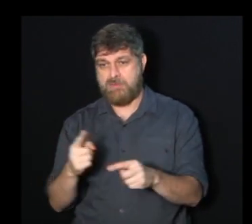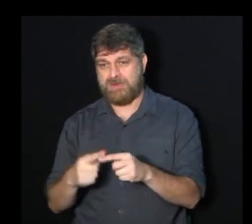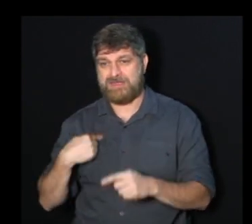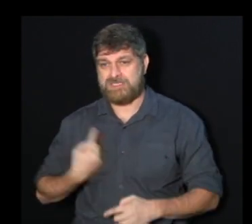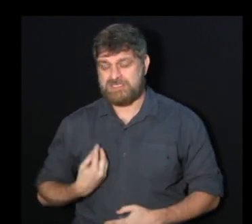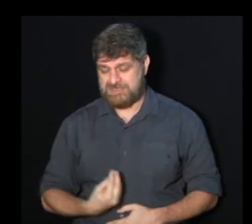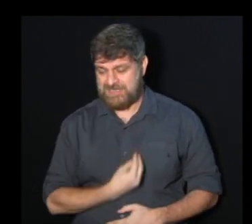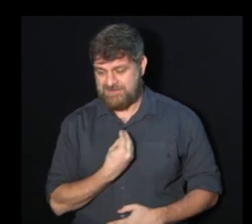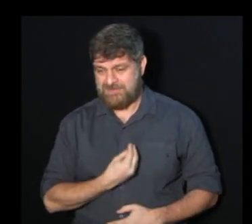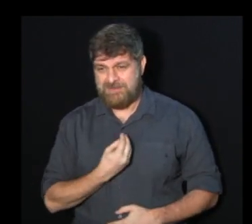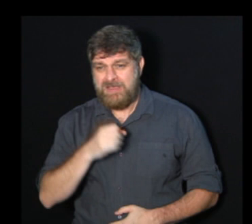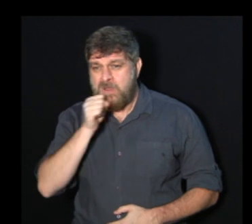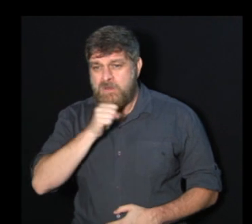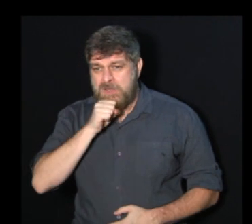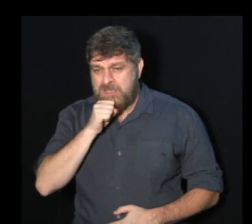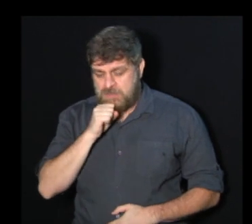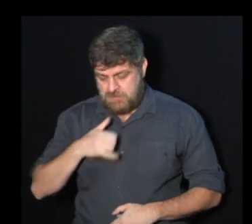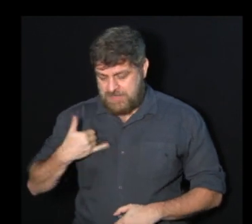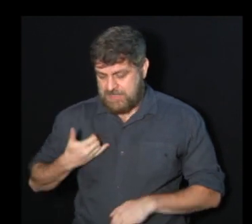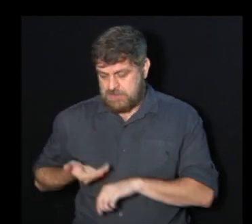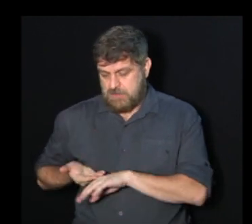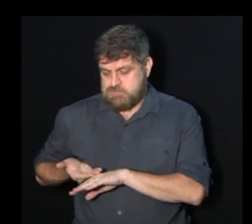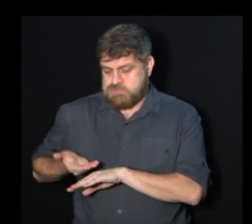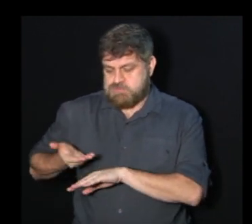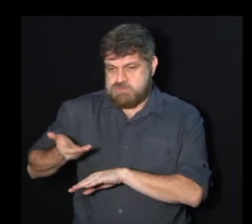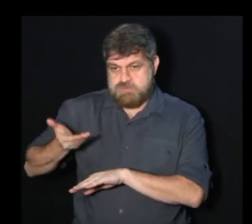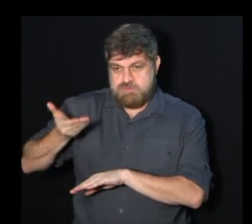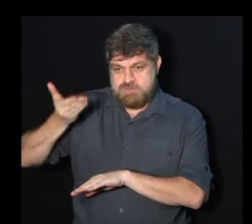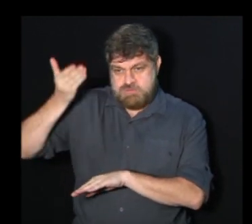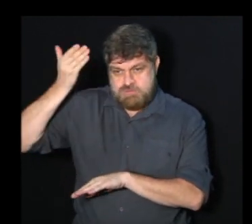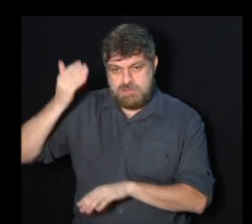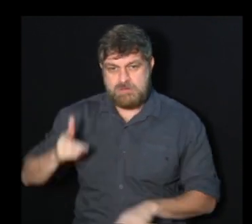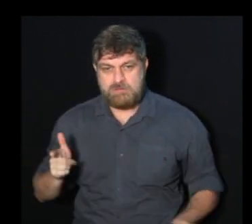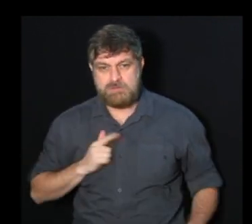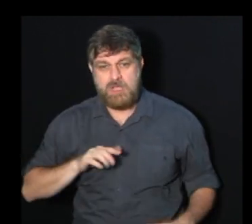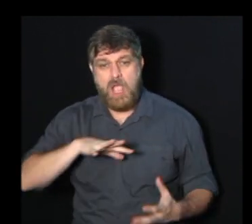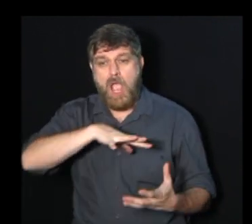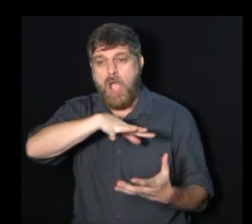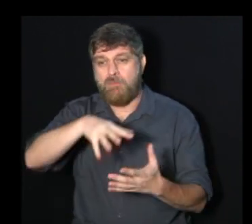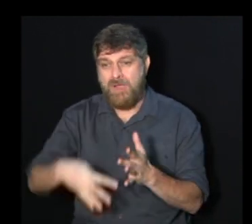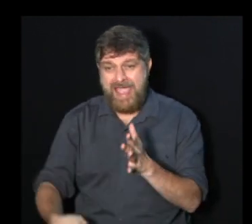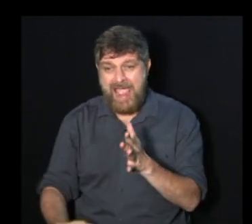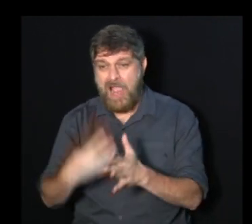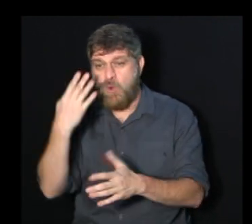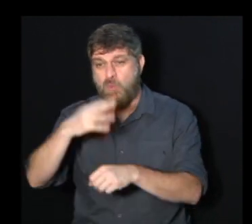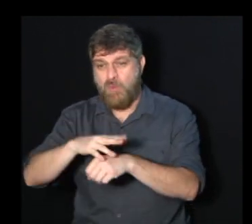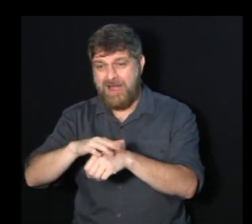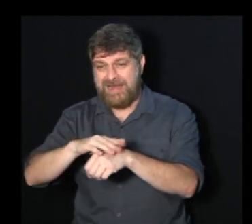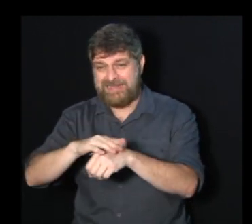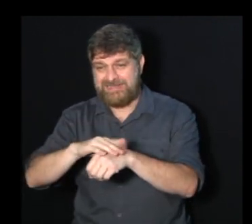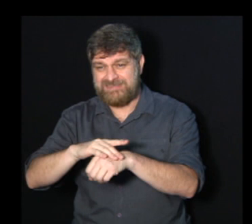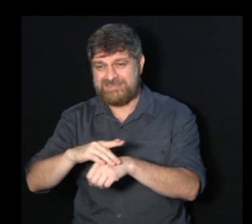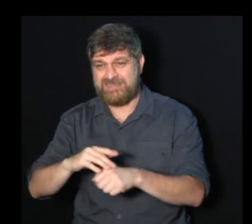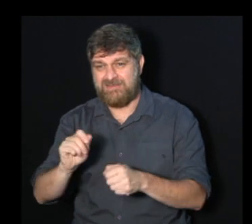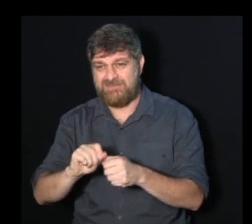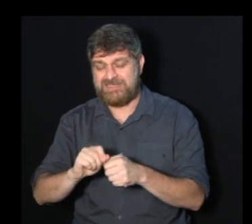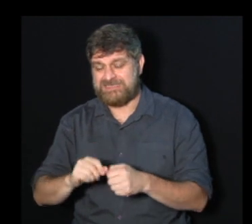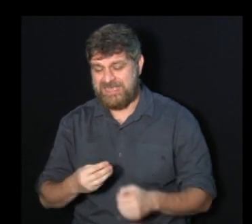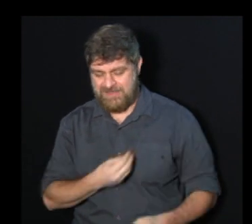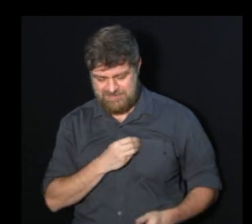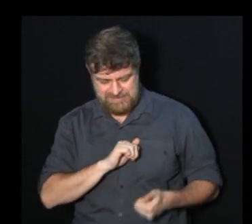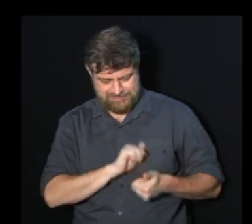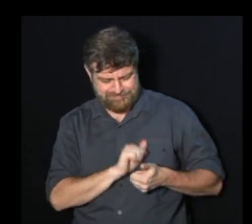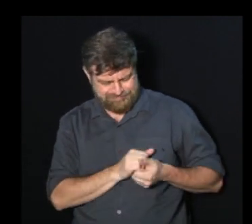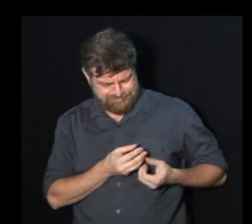vivendo mais no país, tá? No mundo também. Bom, no mundo ela é a 4ª doença que mais reduz a qualidade de